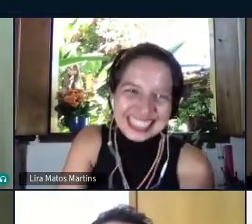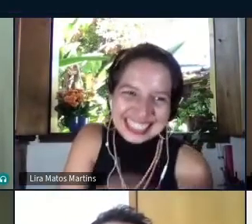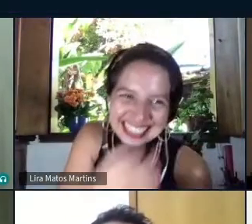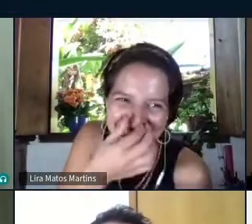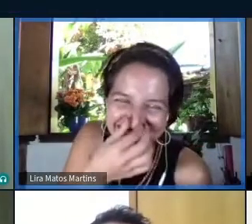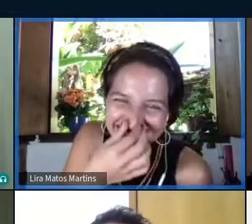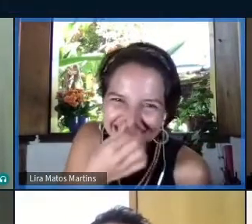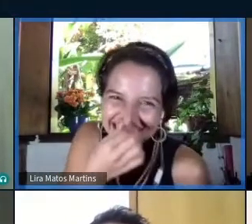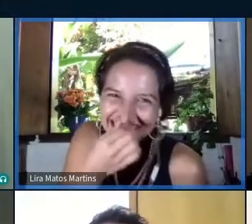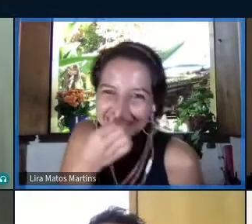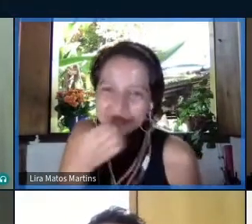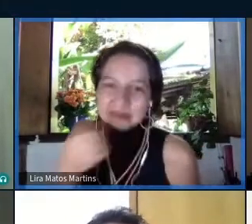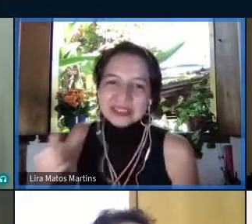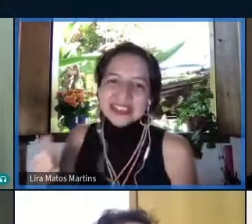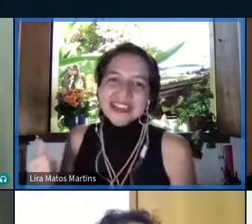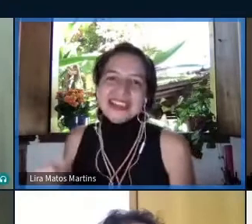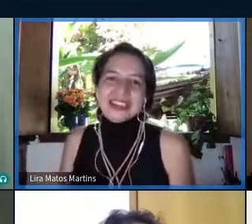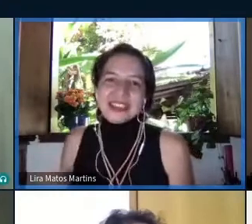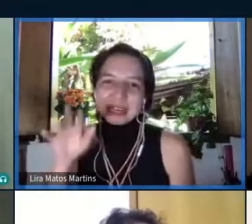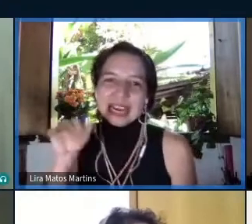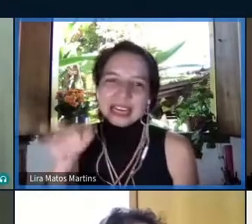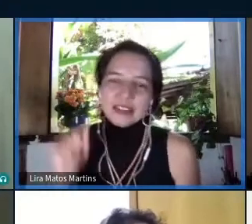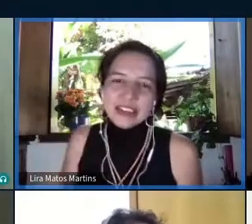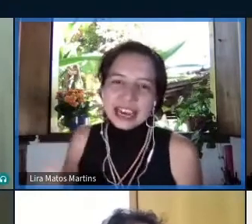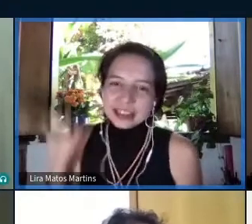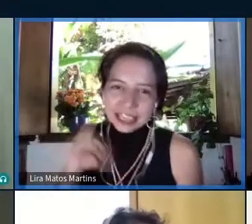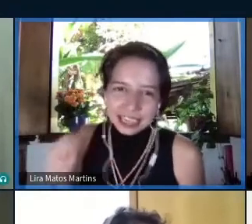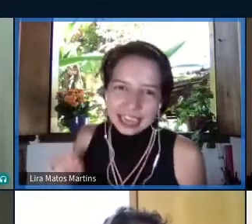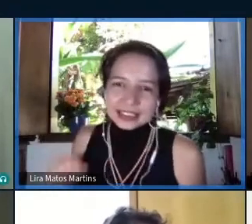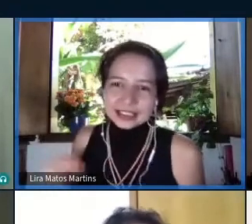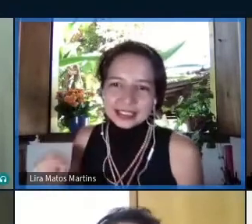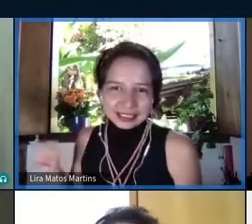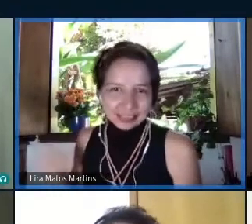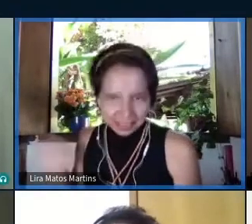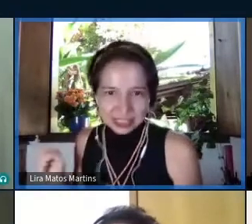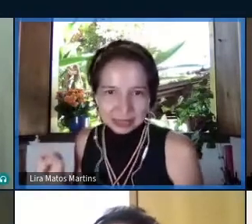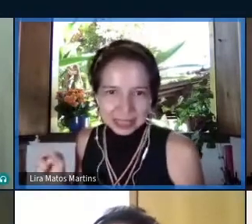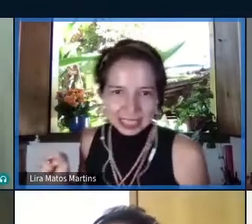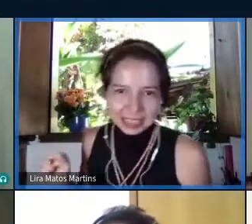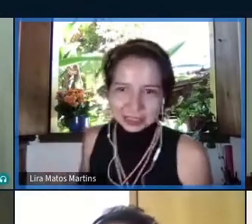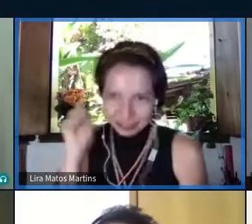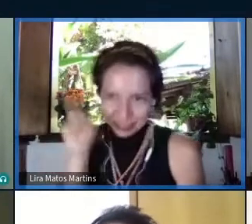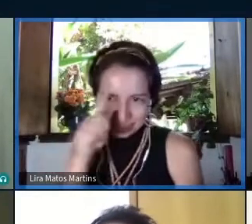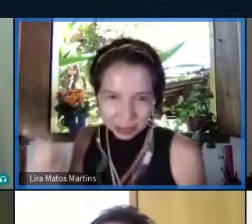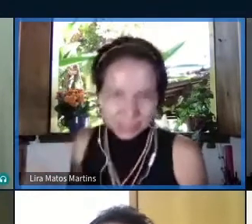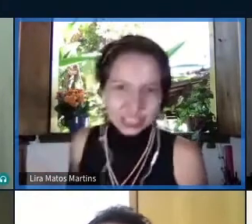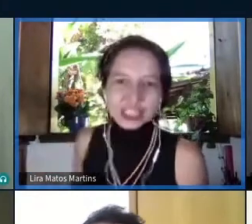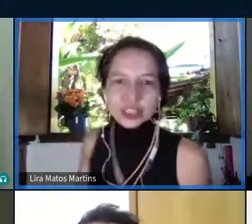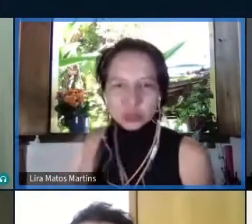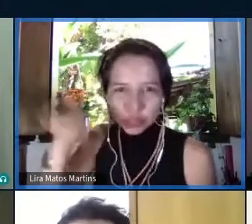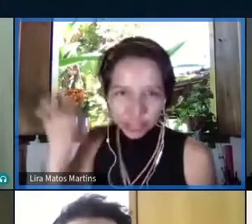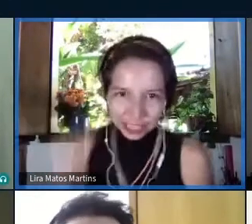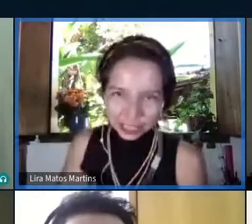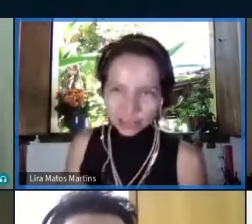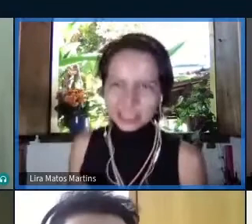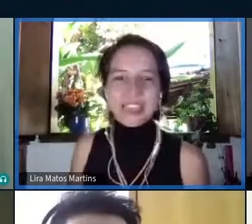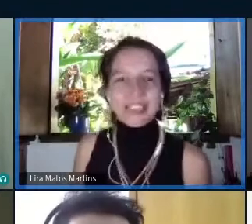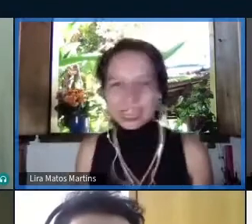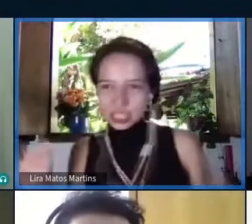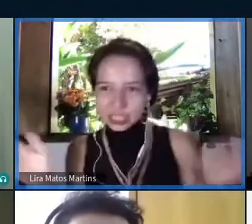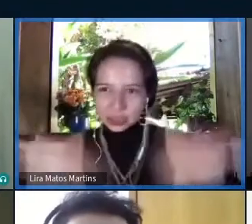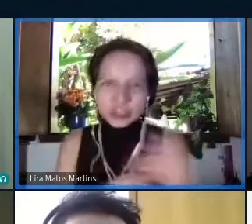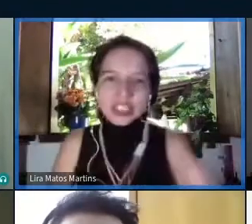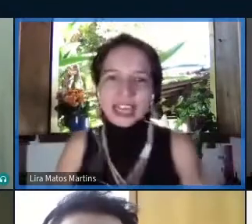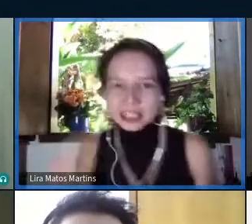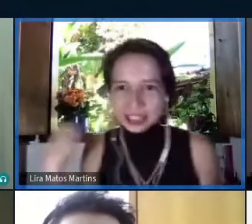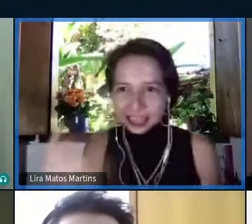deu. Né? Me eu chamei Nara e falei, Nara, vem cá. Tu quer fazer mestrado? Tu vai fazer sobre isso, tu já quer te orientar e